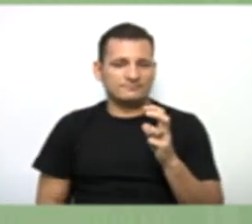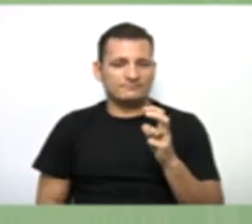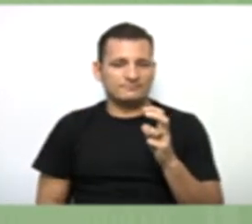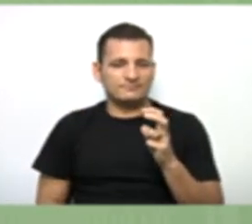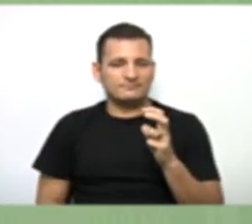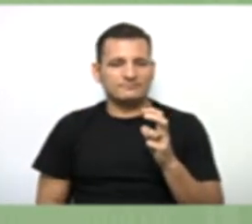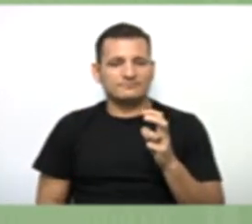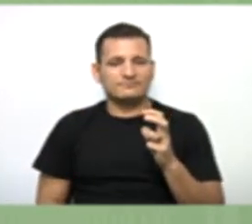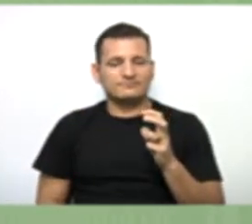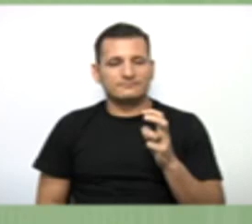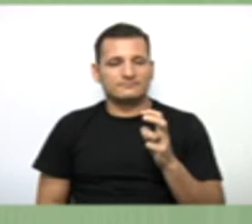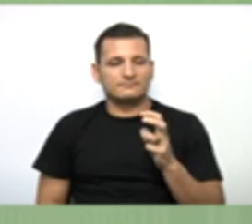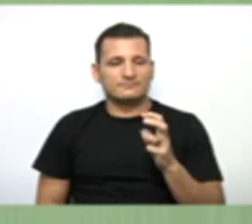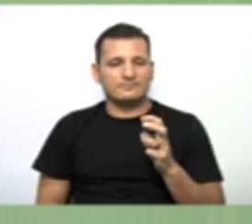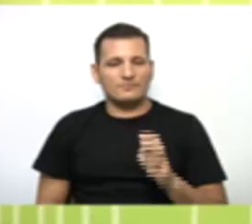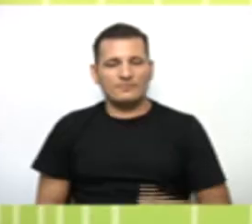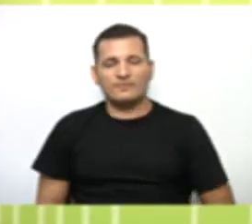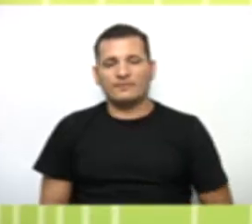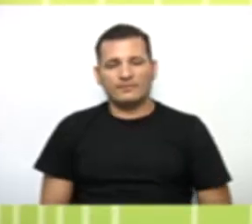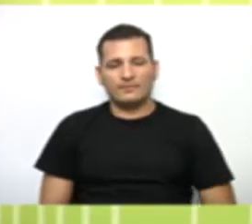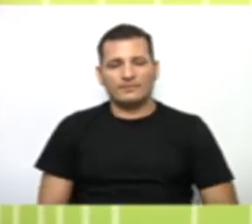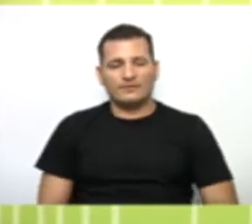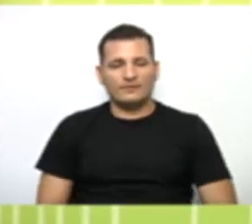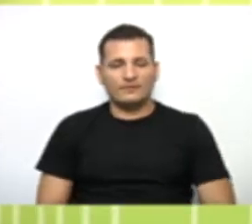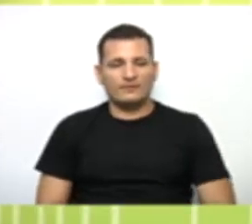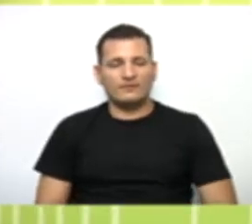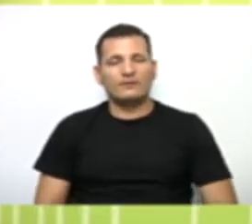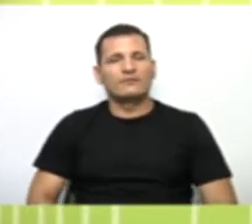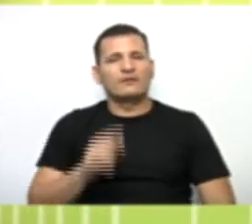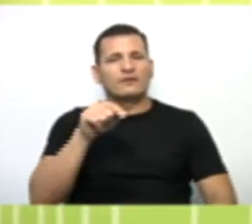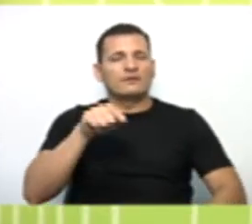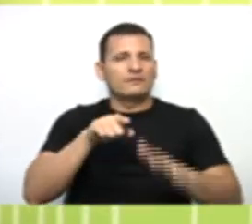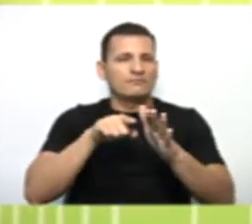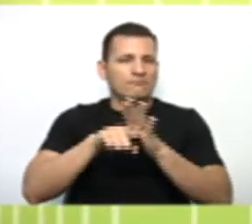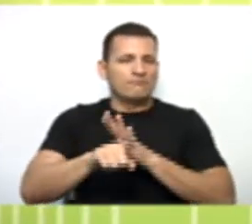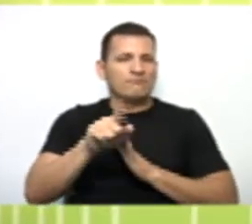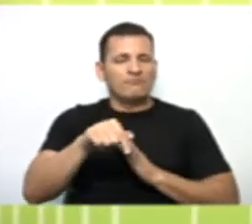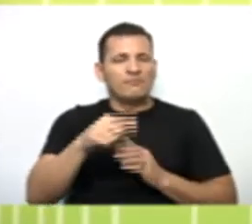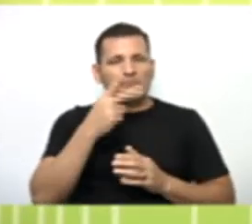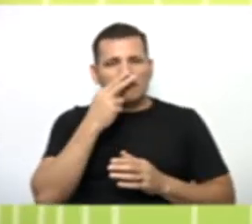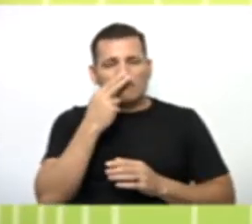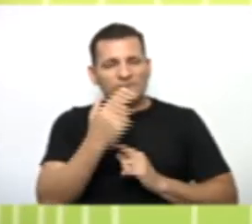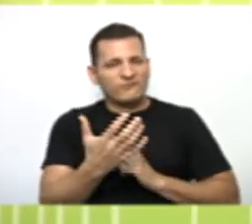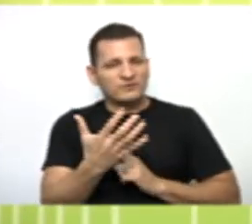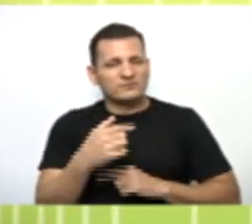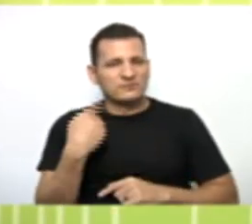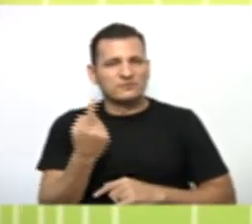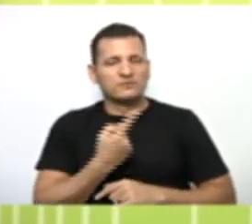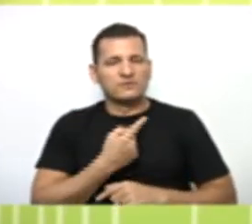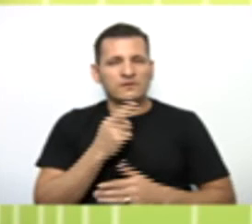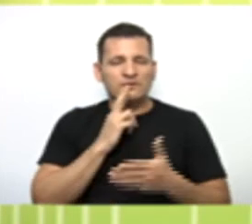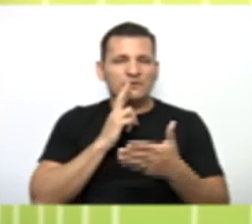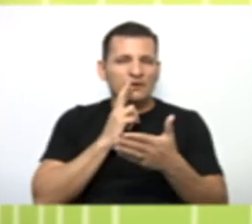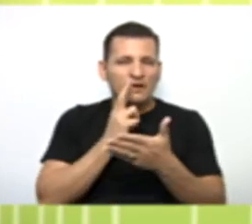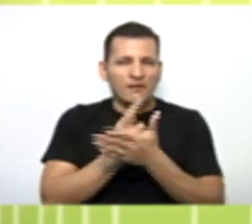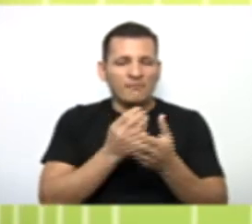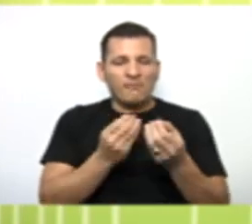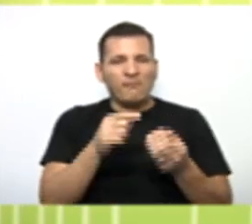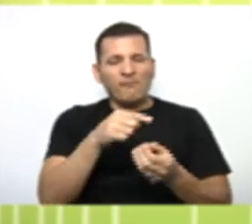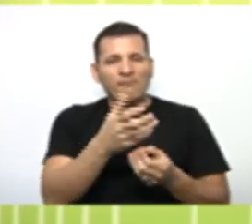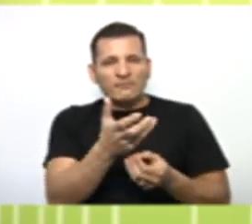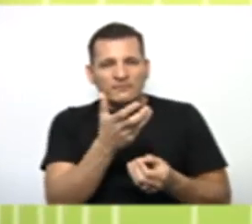como o professor Gilberto bem disse. Essa é uma questão que induz a gente a responder da forma que ela quer que